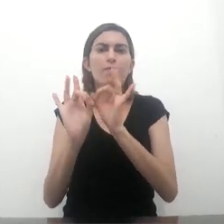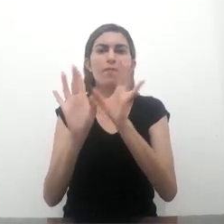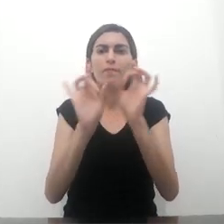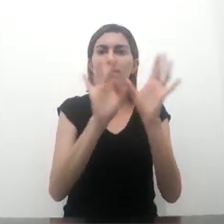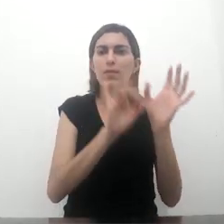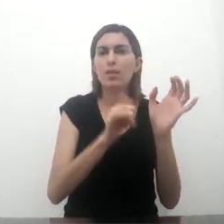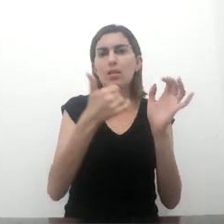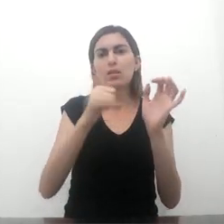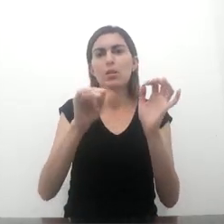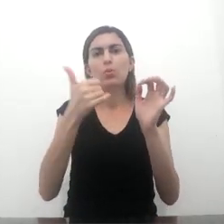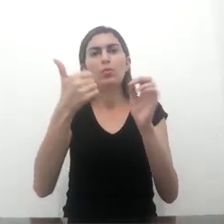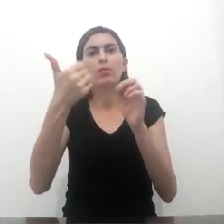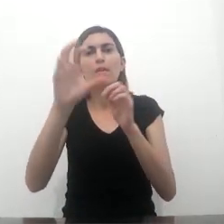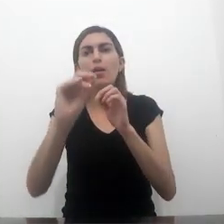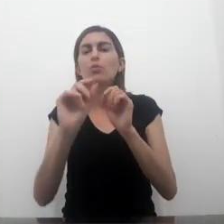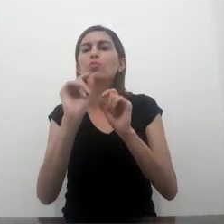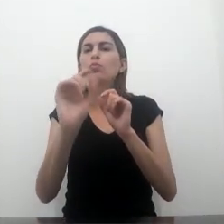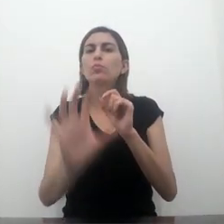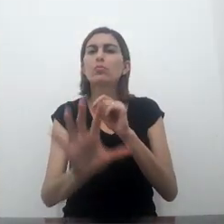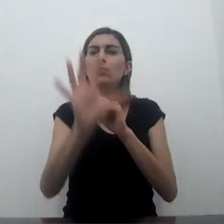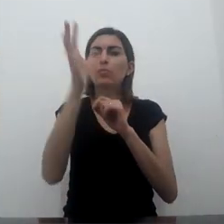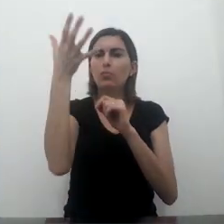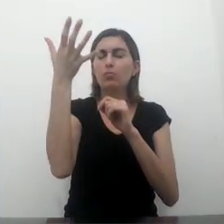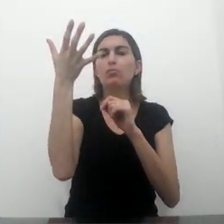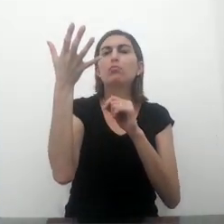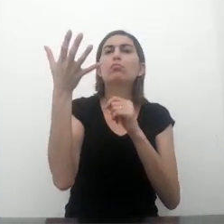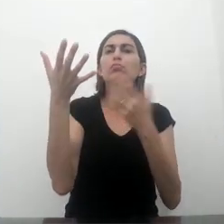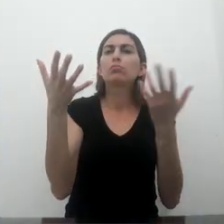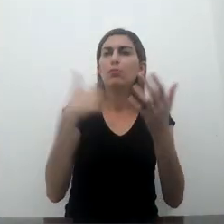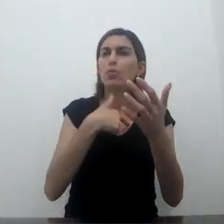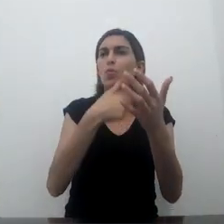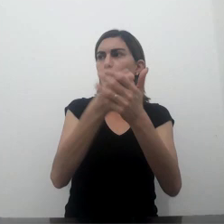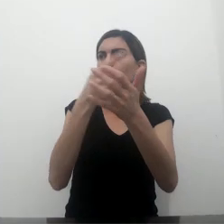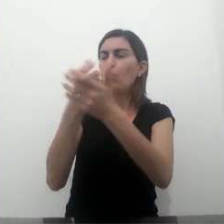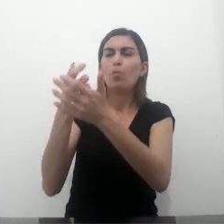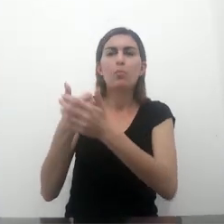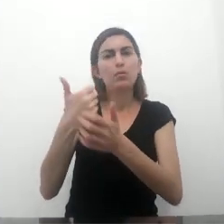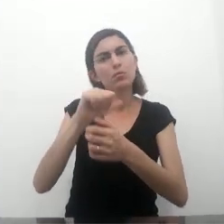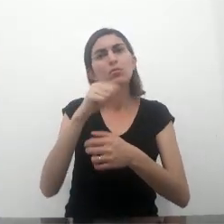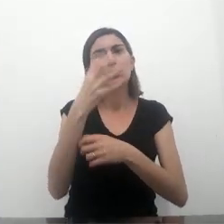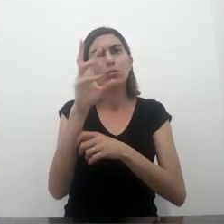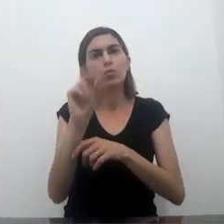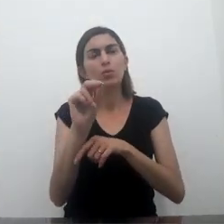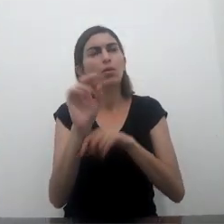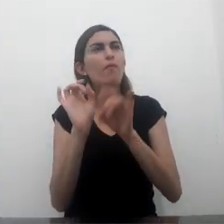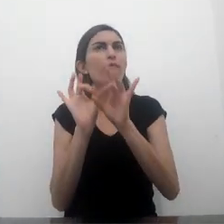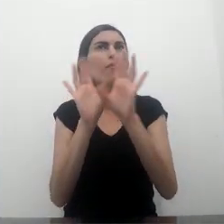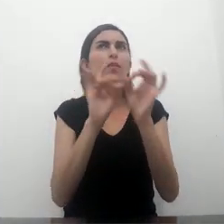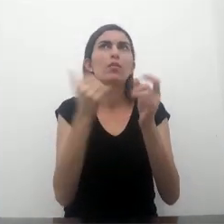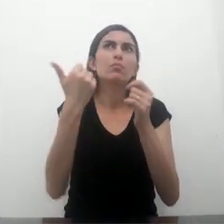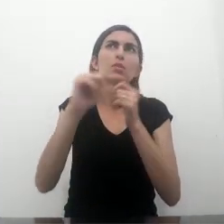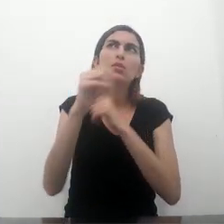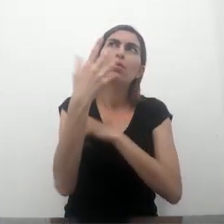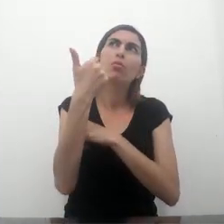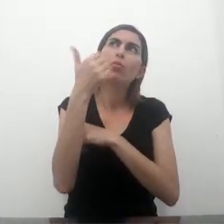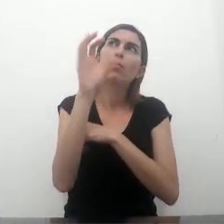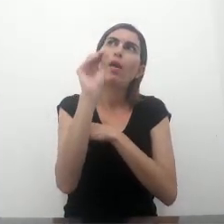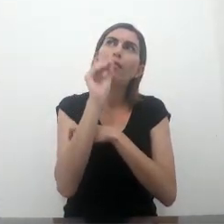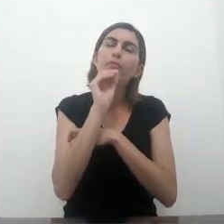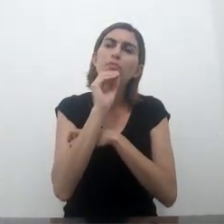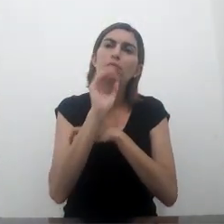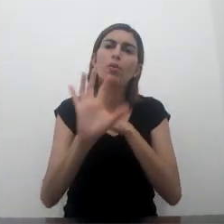e vender por 110, o que acontece? Aconteceu o quê? Eu comprei por 150 e vendi por 110.